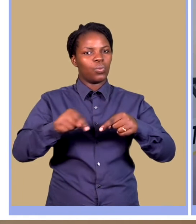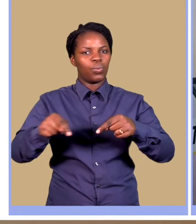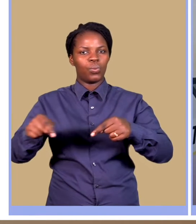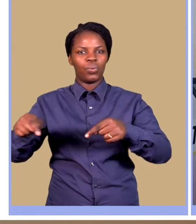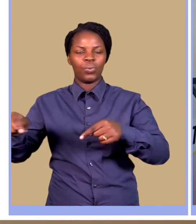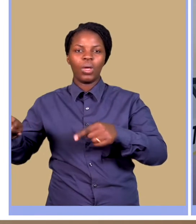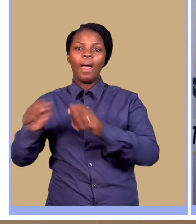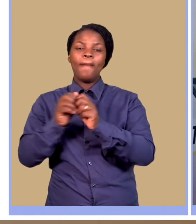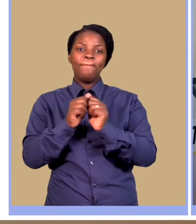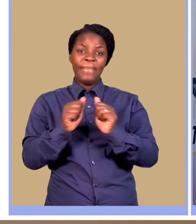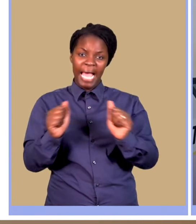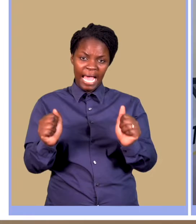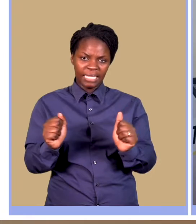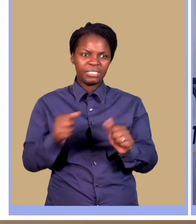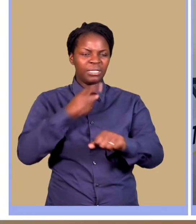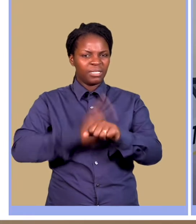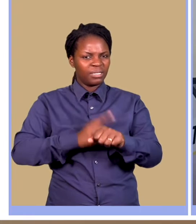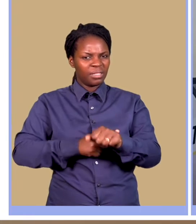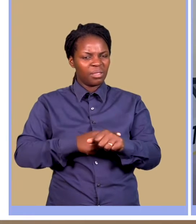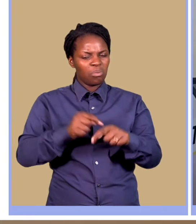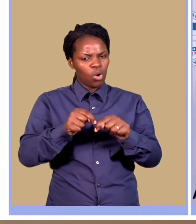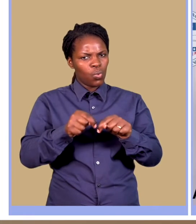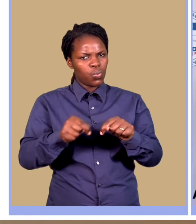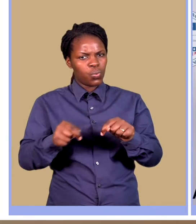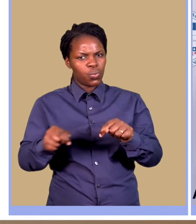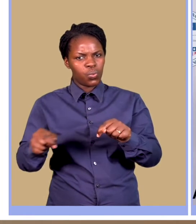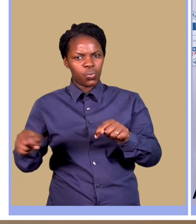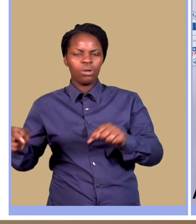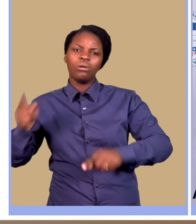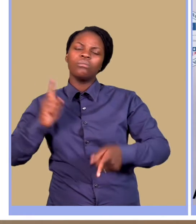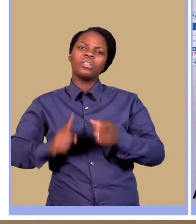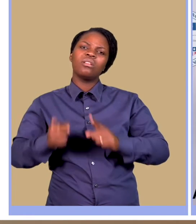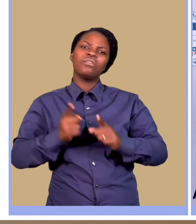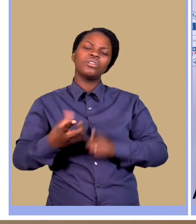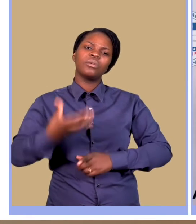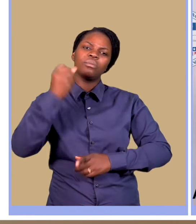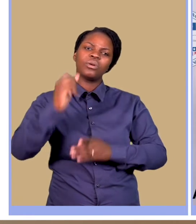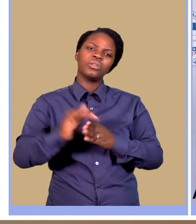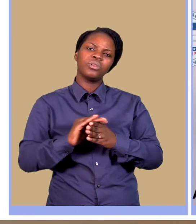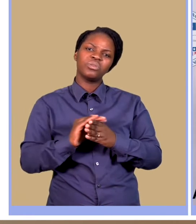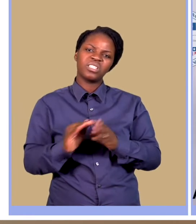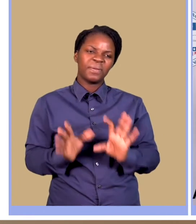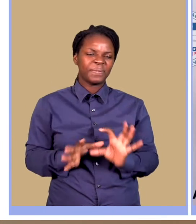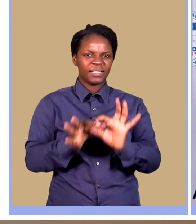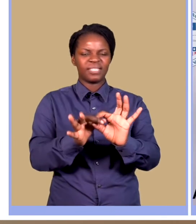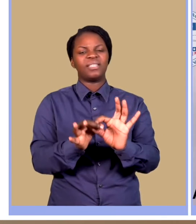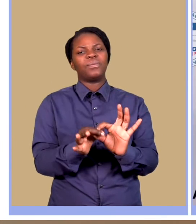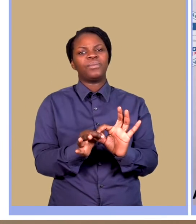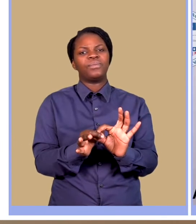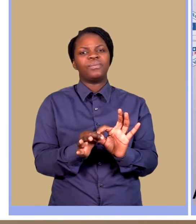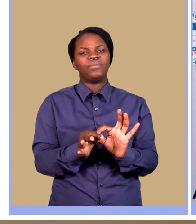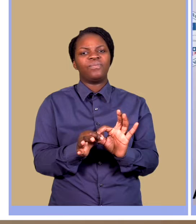podemos usar o útil ao agradável. Muito bem, nas comunidades, nos bairros, né,